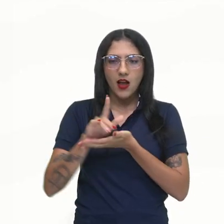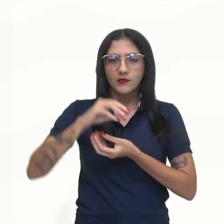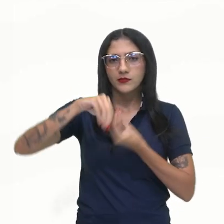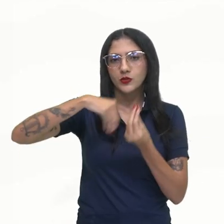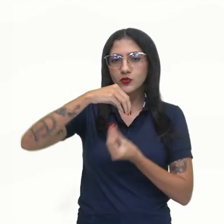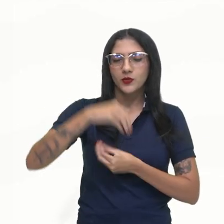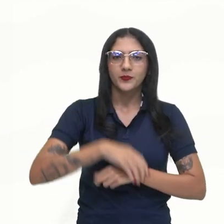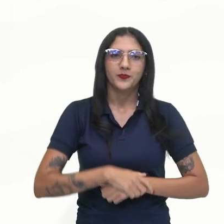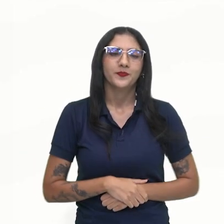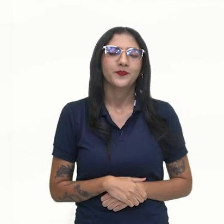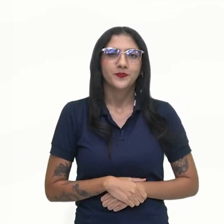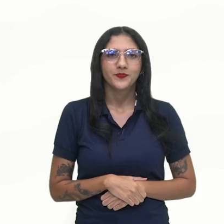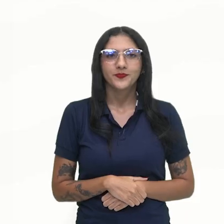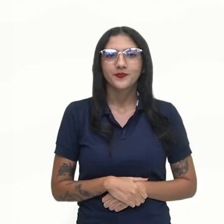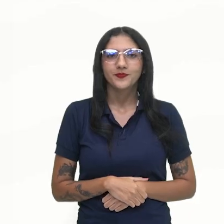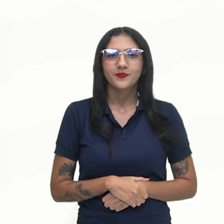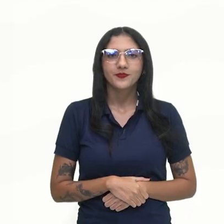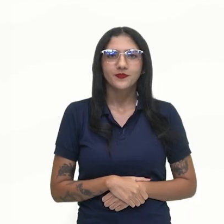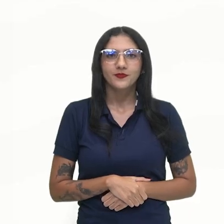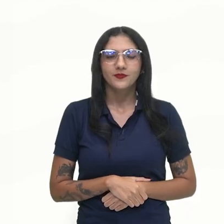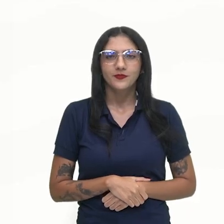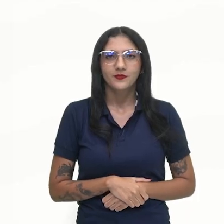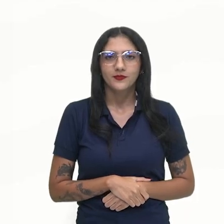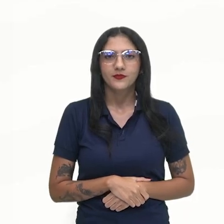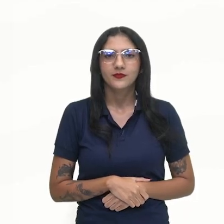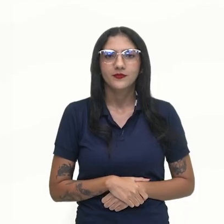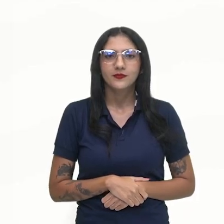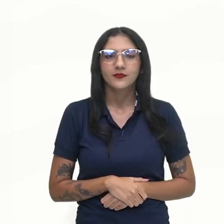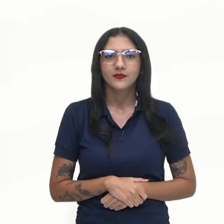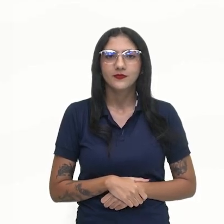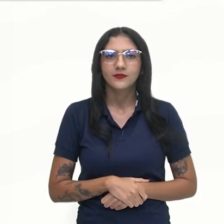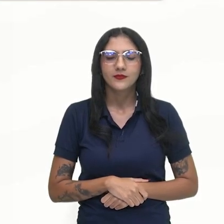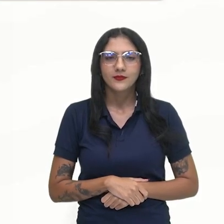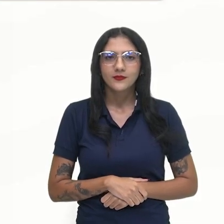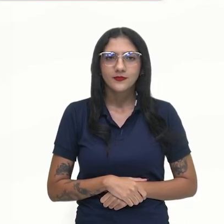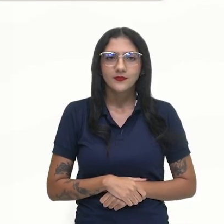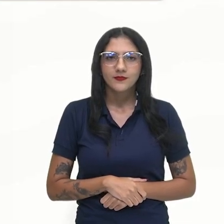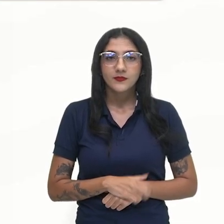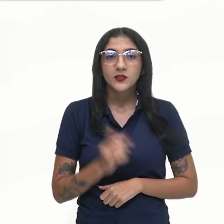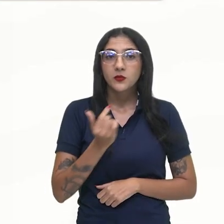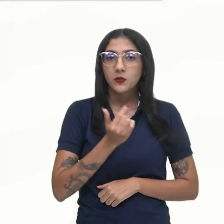lá. Continuando, próxima da nossa cozinha.